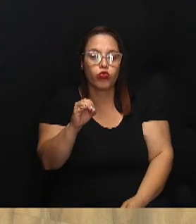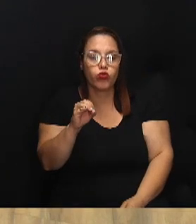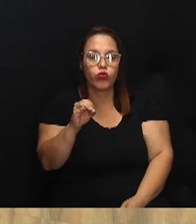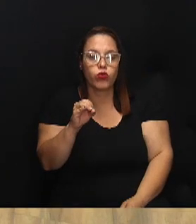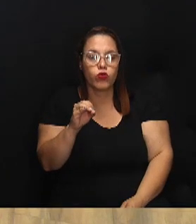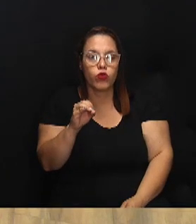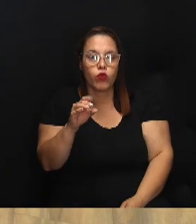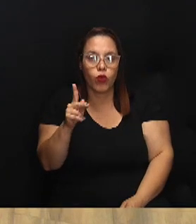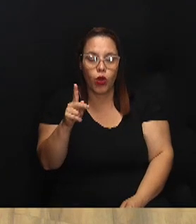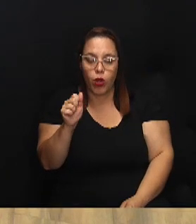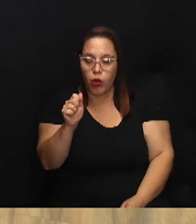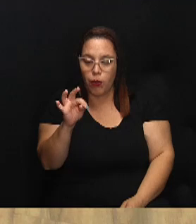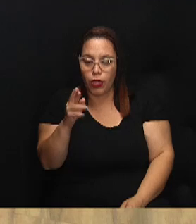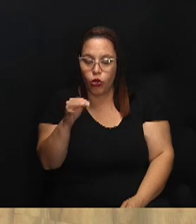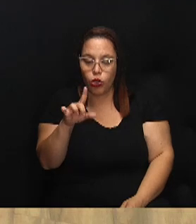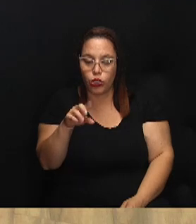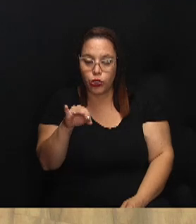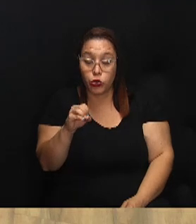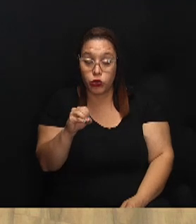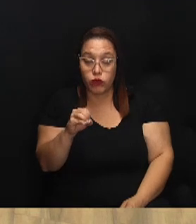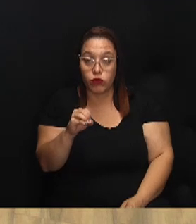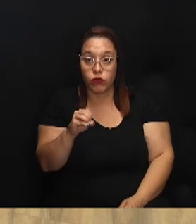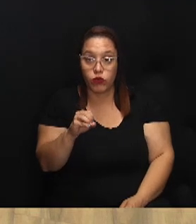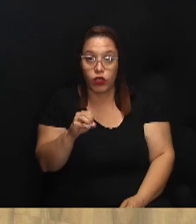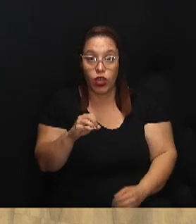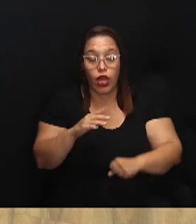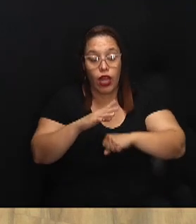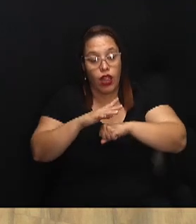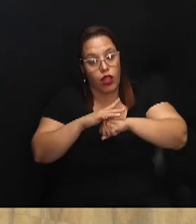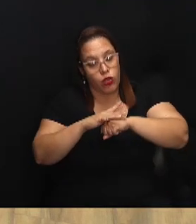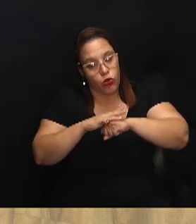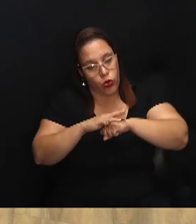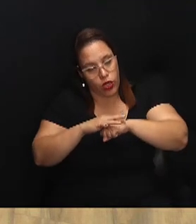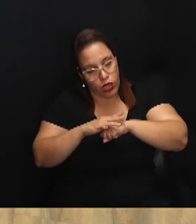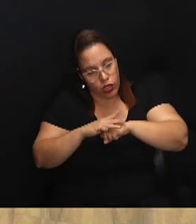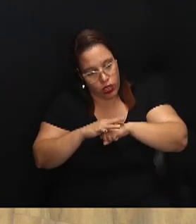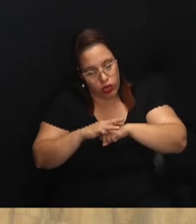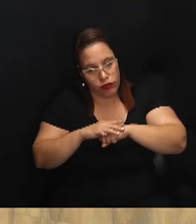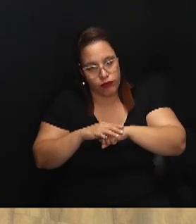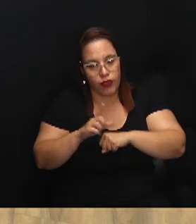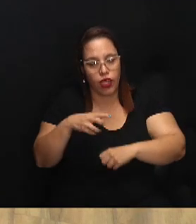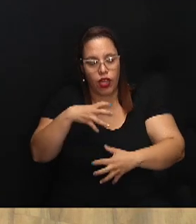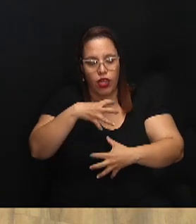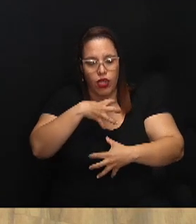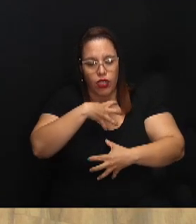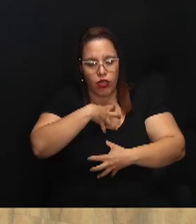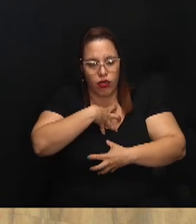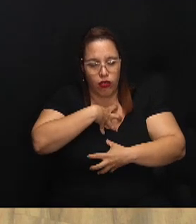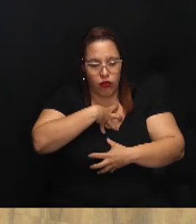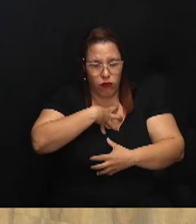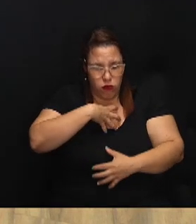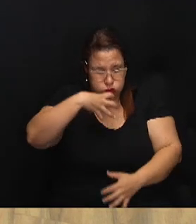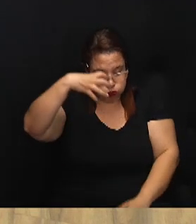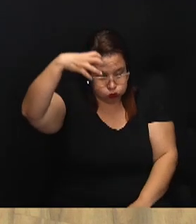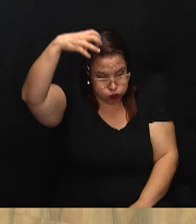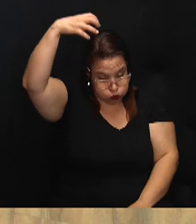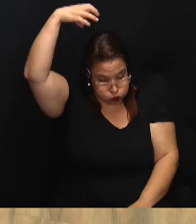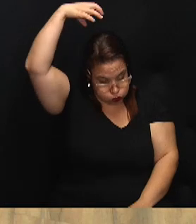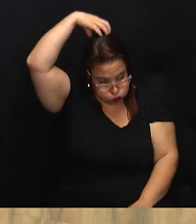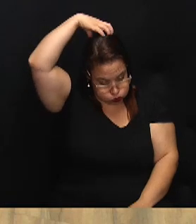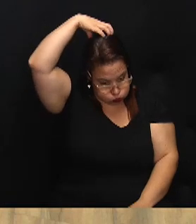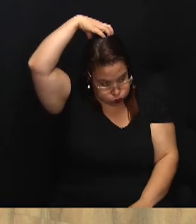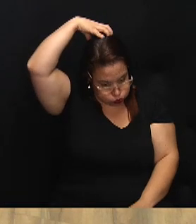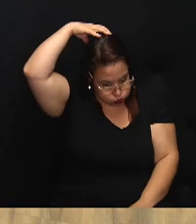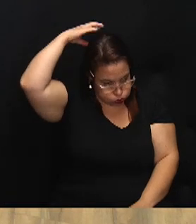assim de patológico, que é alguma coisa assim que está adoecendo a pessoa realmente, é esse sentimento de culpa, né? Tá. Quando está